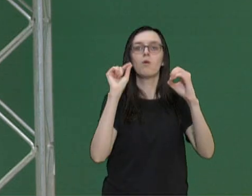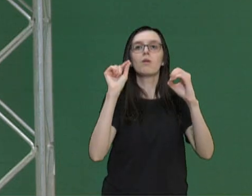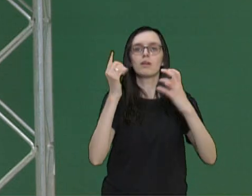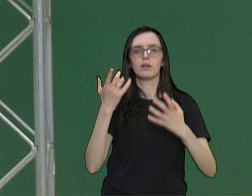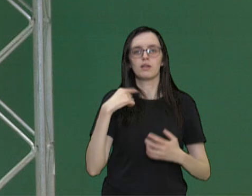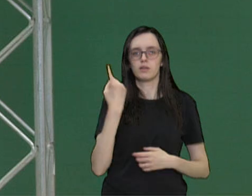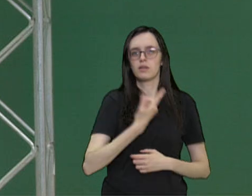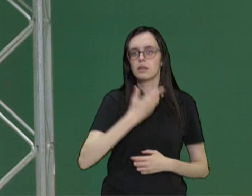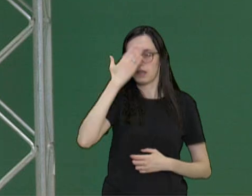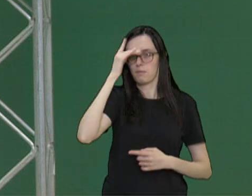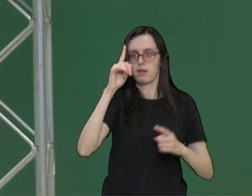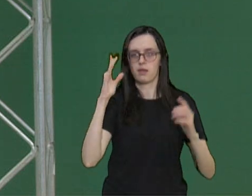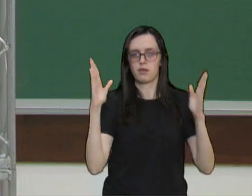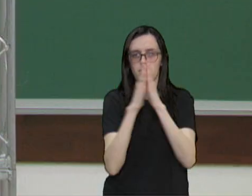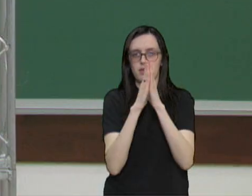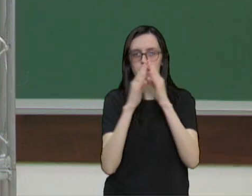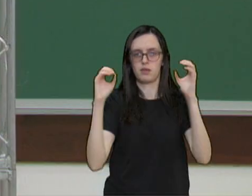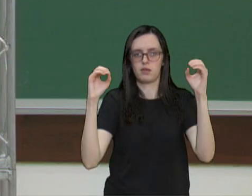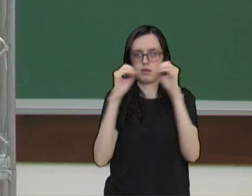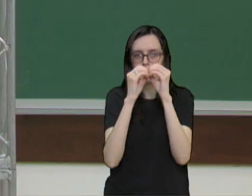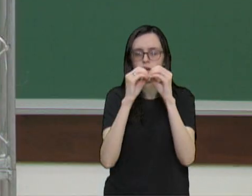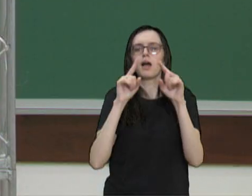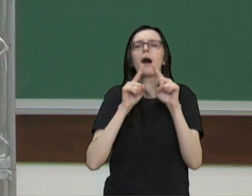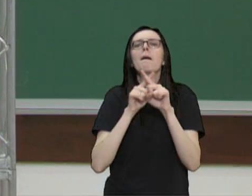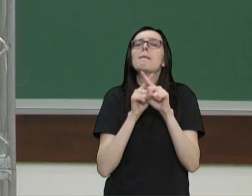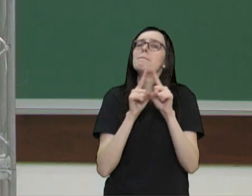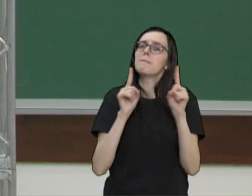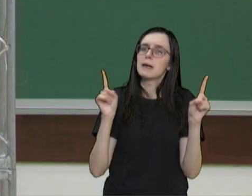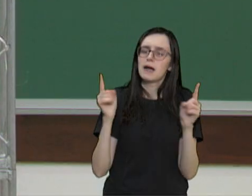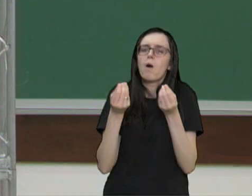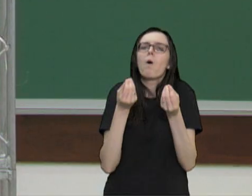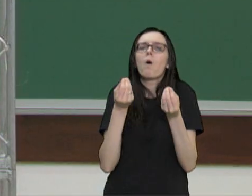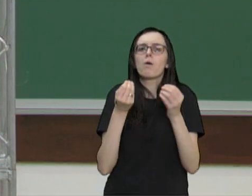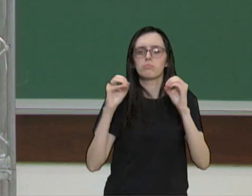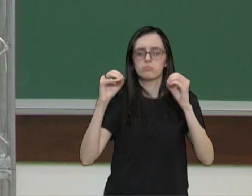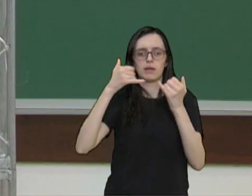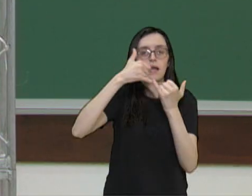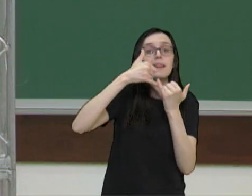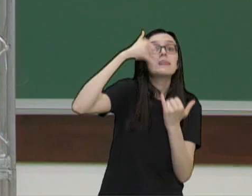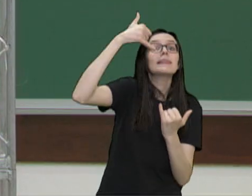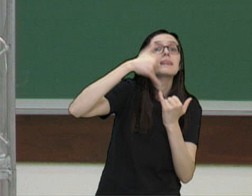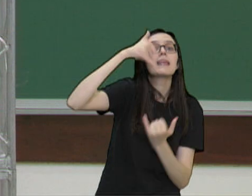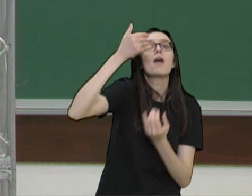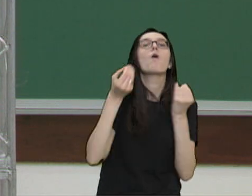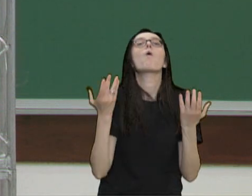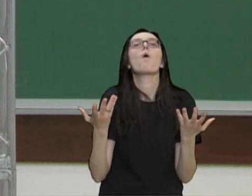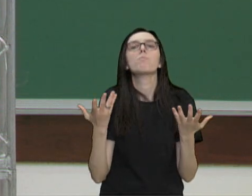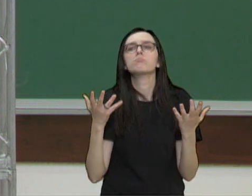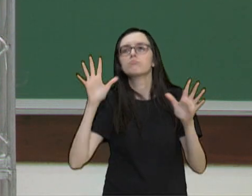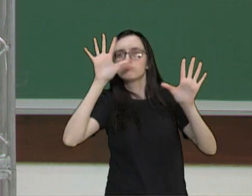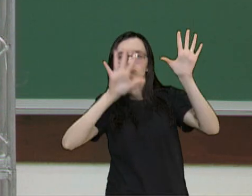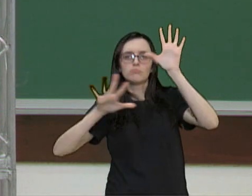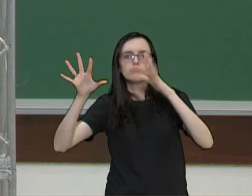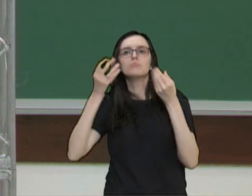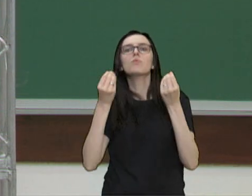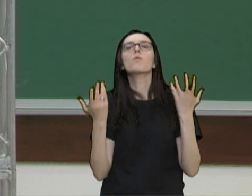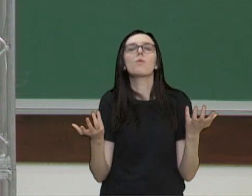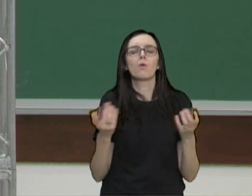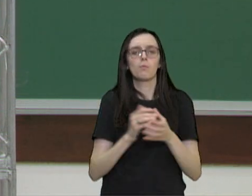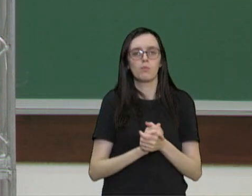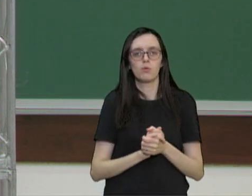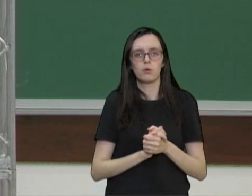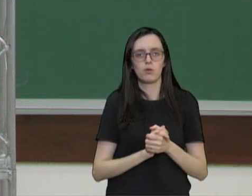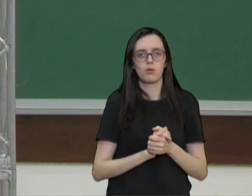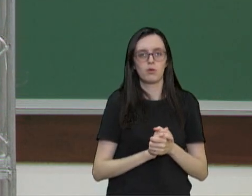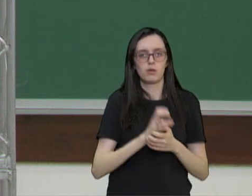que ocorre a força de atração. Mas como essas linhas vão ficar, as linhas de campo elétrico vão ficar dispostas quando você tiver